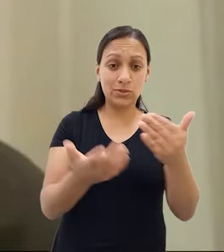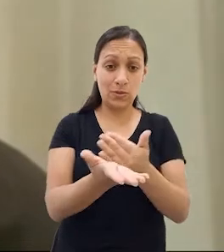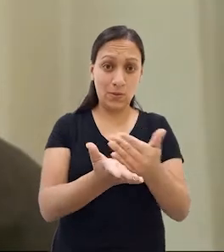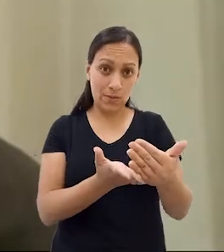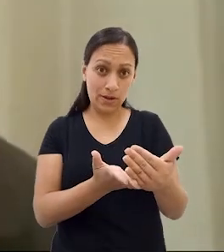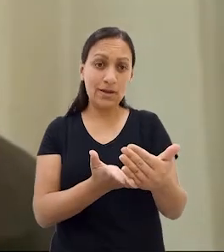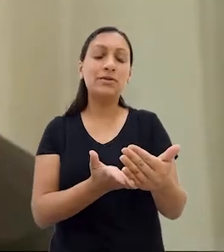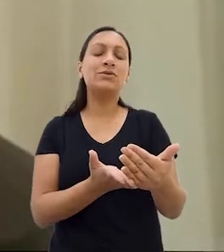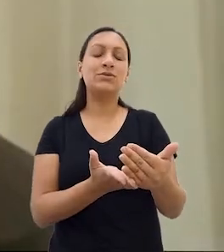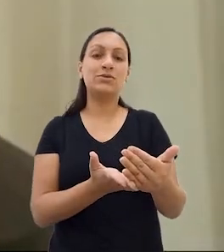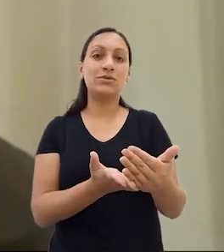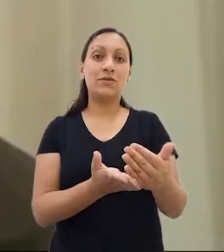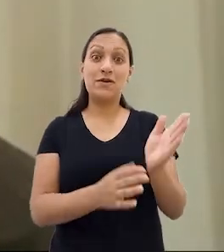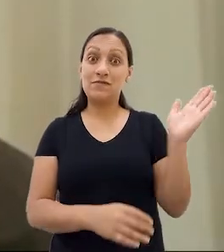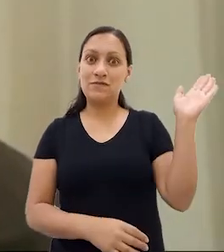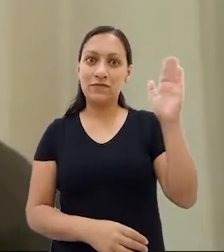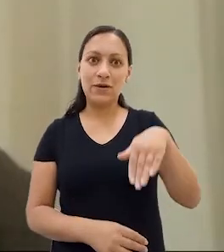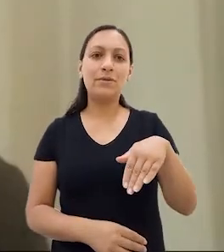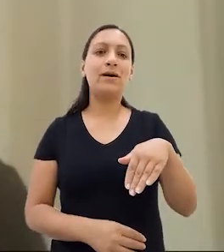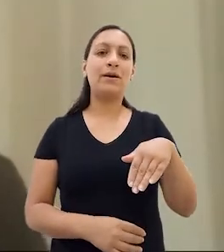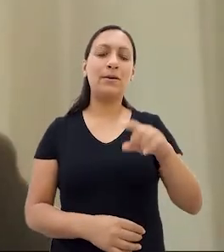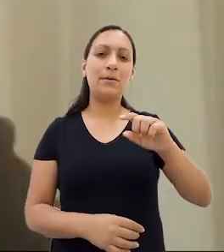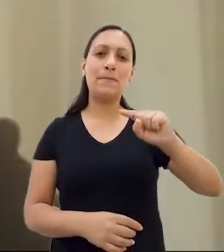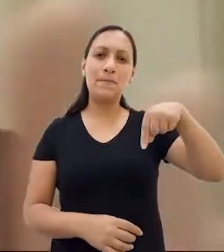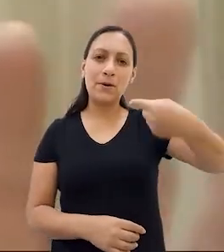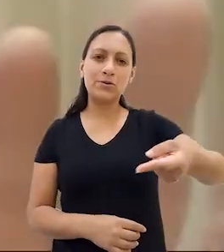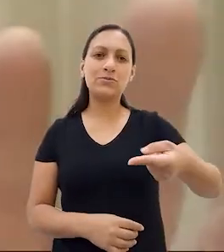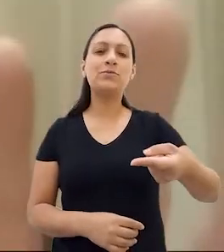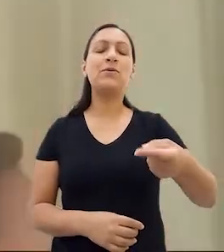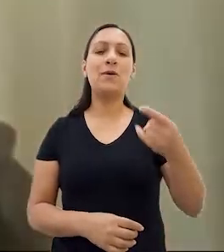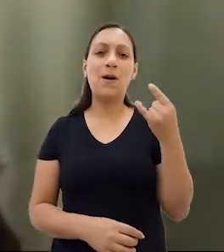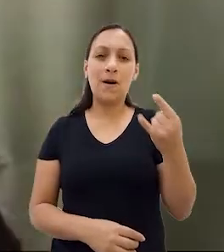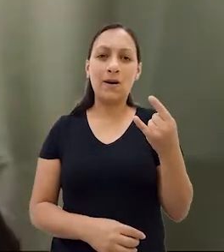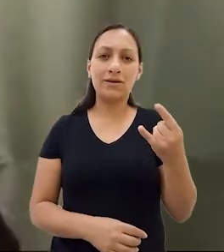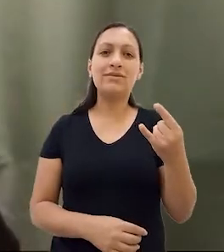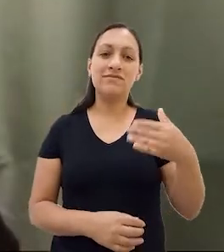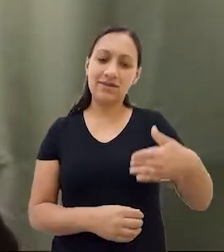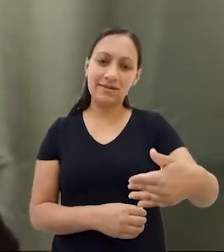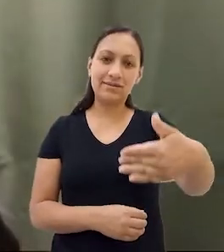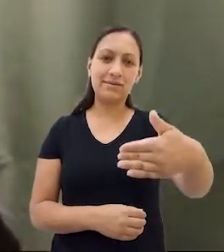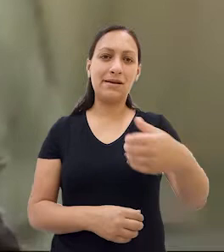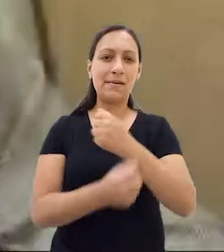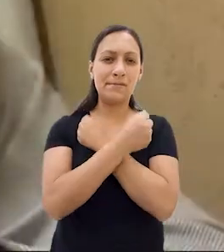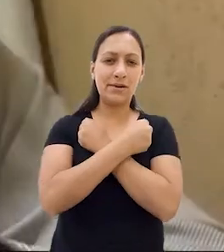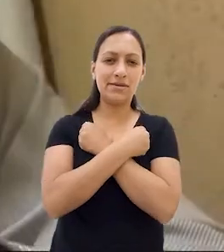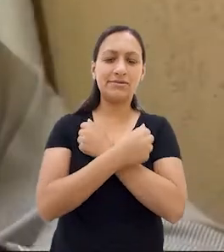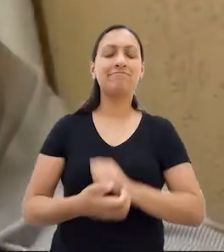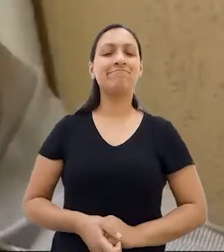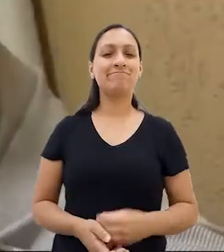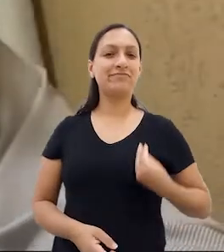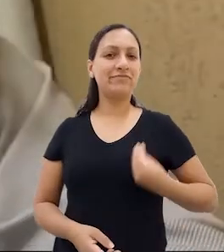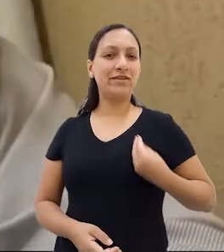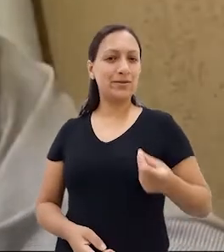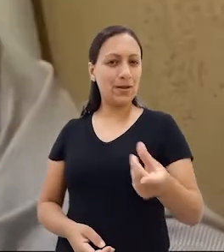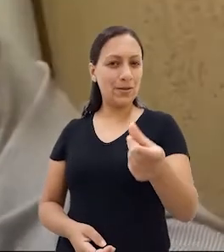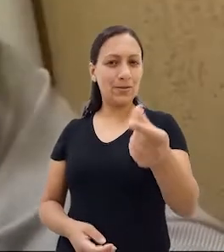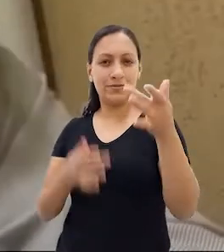que o próximo Rock in Concert vem aí. Abraço da banda The Dogs. Vida longa, Teatro Fevale. A banda The